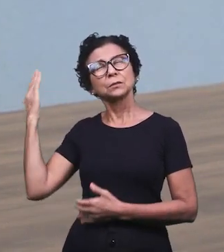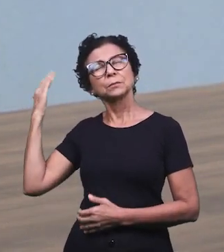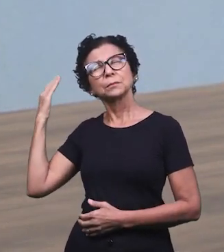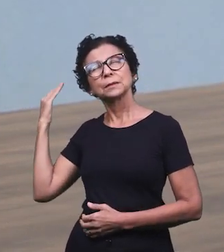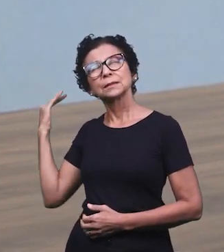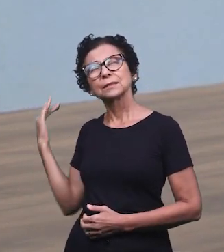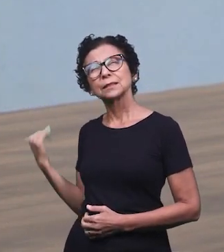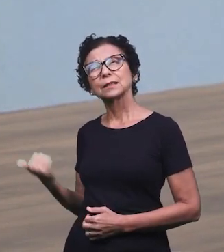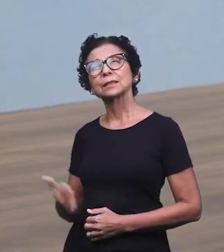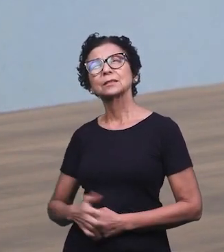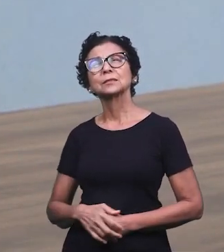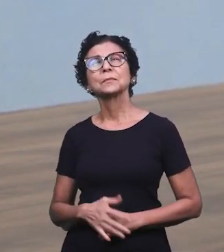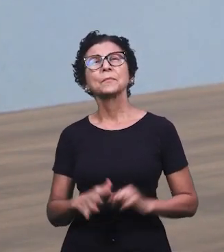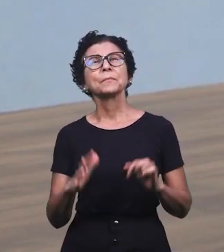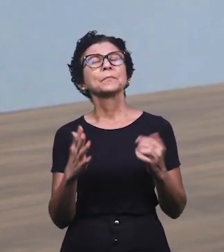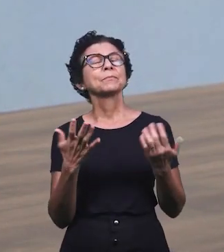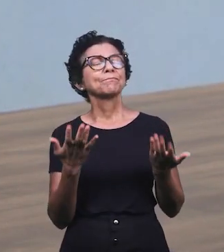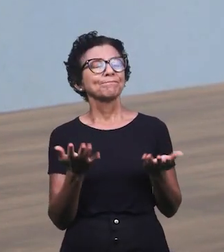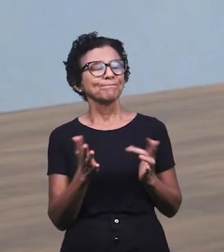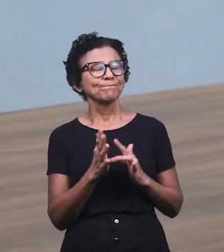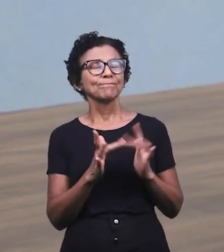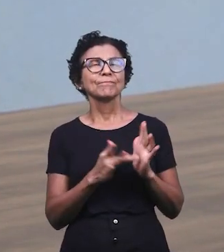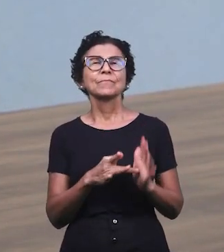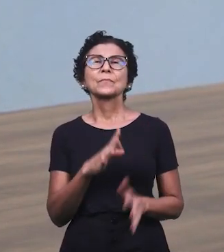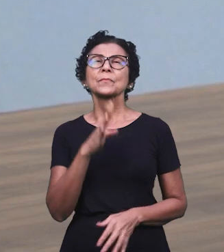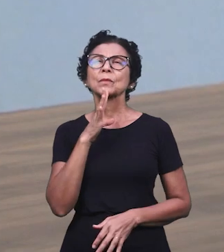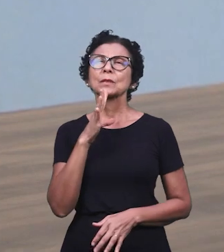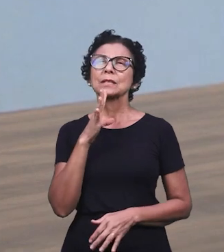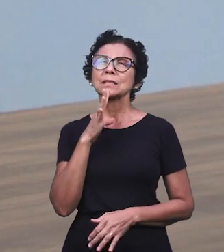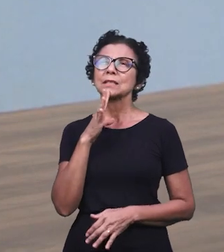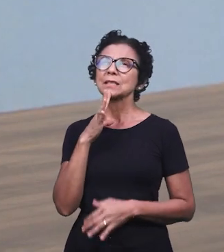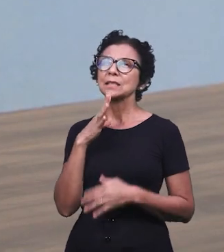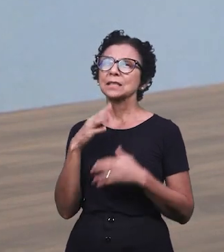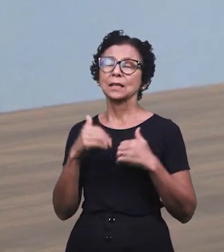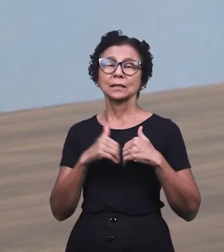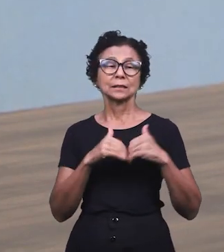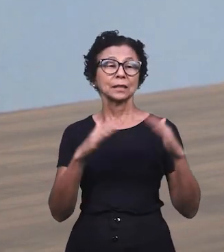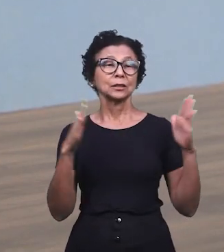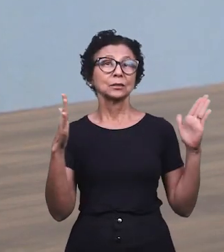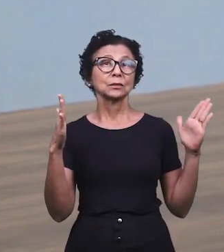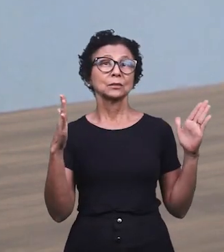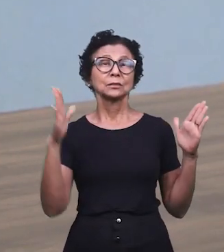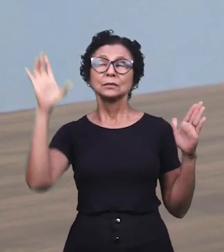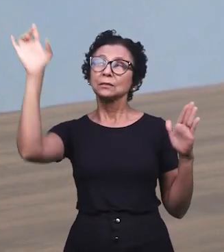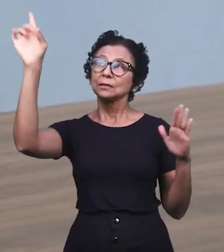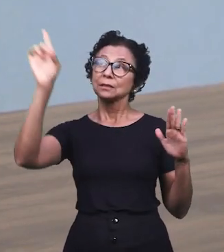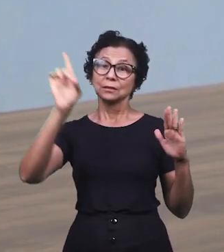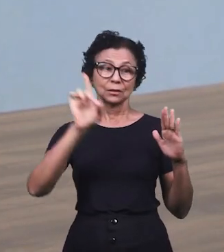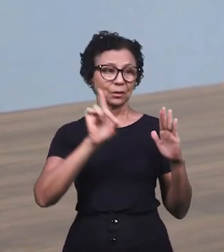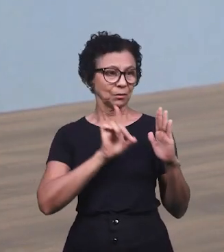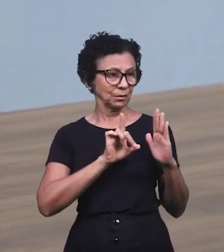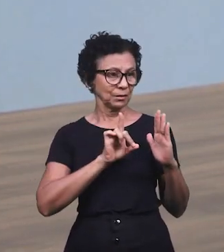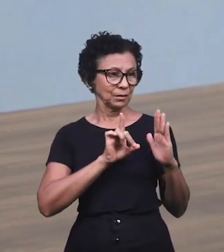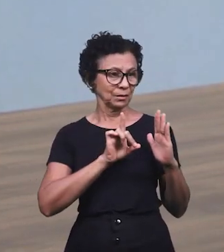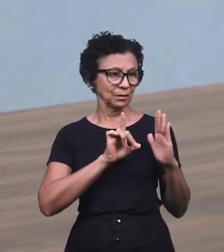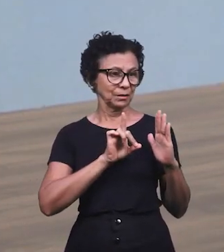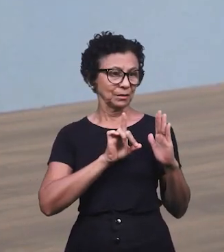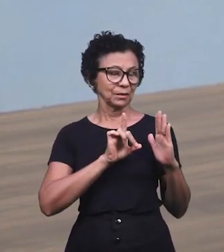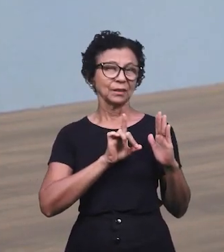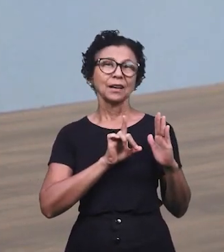conheci, eu aceitei. Aí eu abri meu coração, ele veio, ele entrou. Aí eu posso assim, mudou,